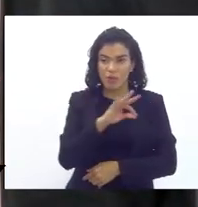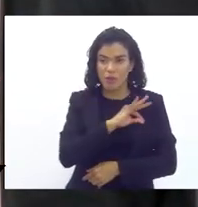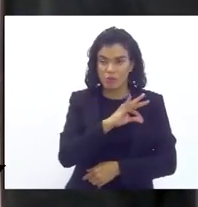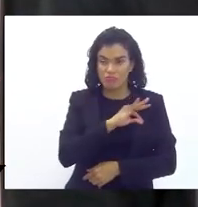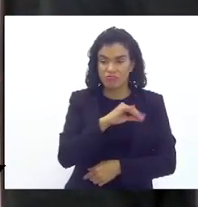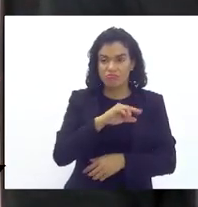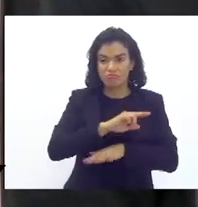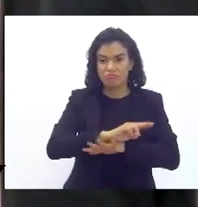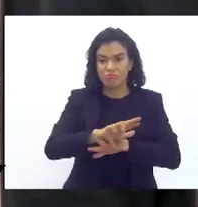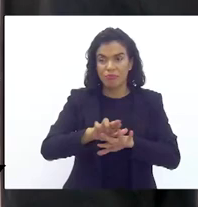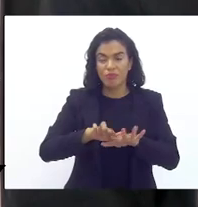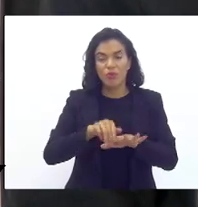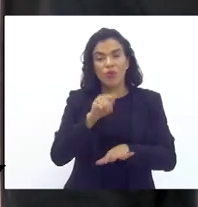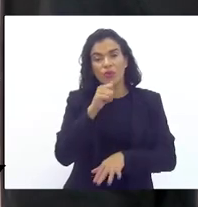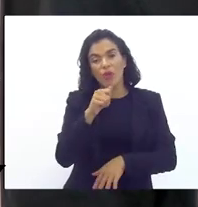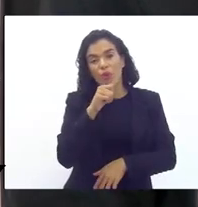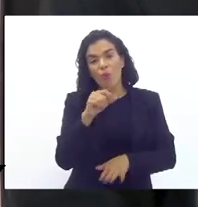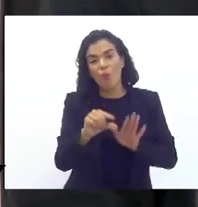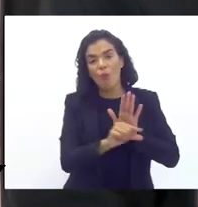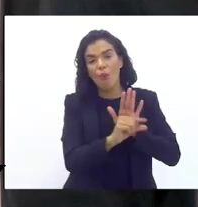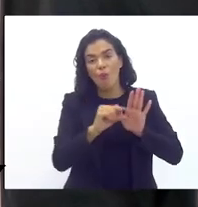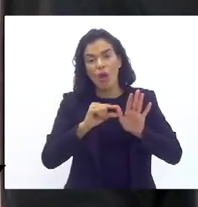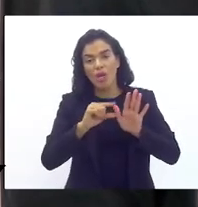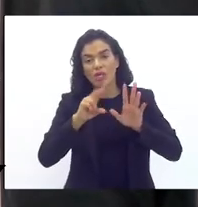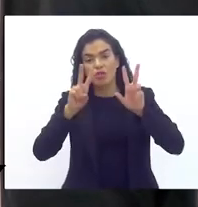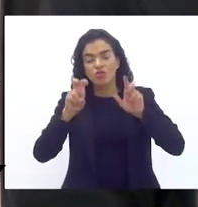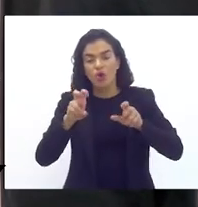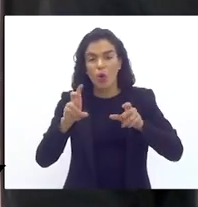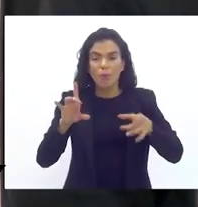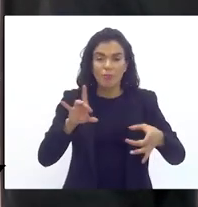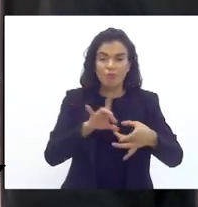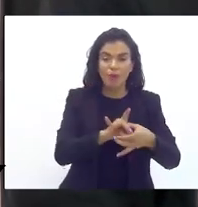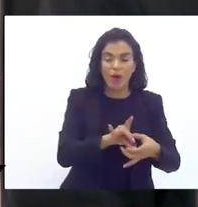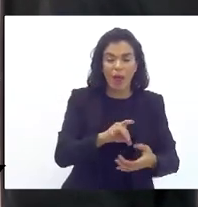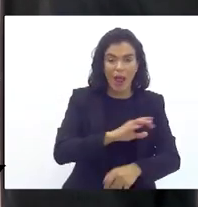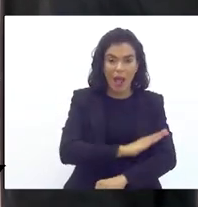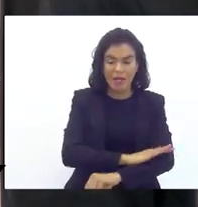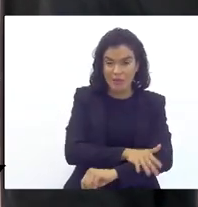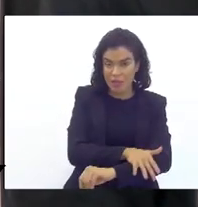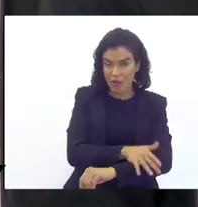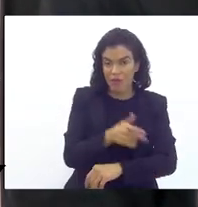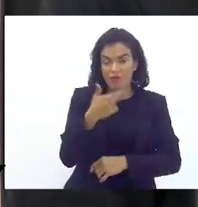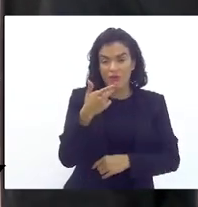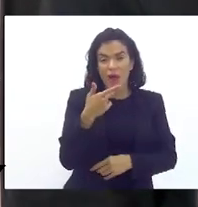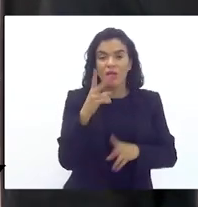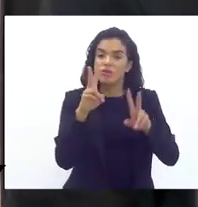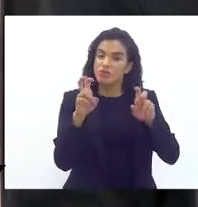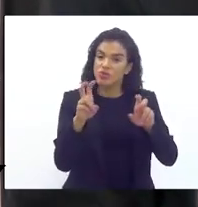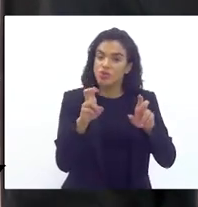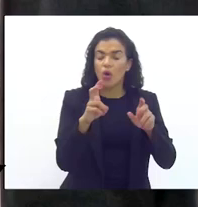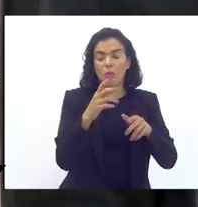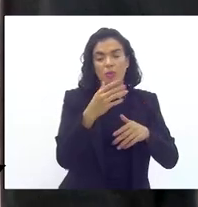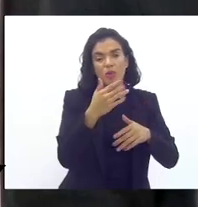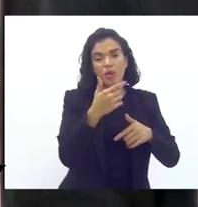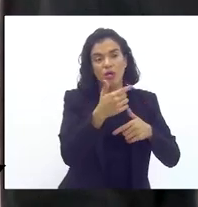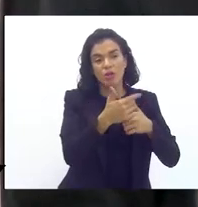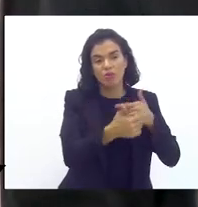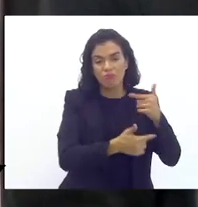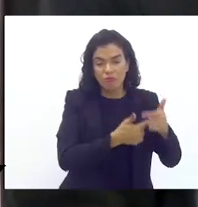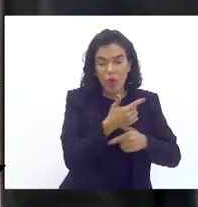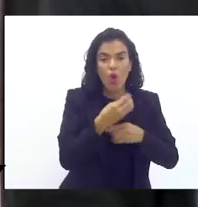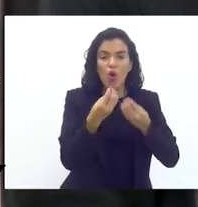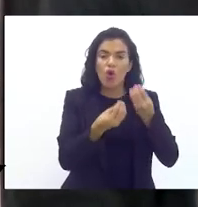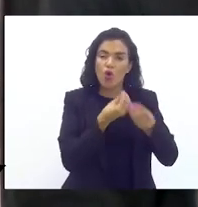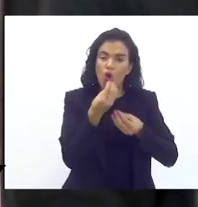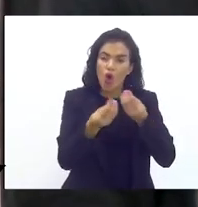tem uma linha falando sobre esse esvaziamento racial né fala sobre o proceder fala sobre como